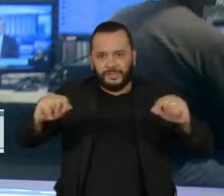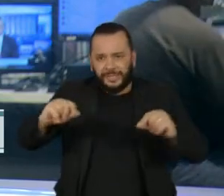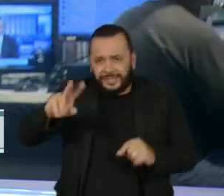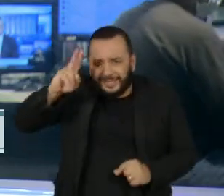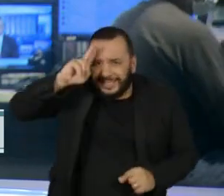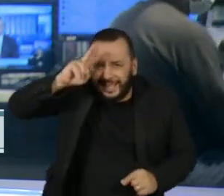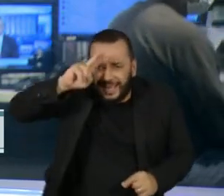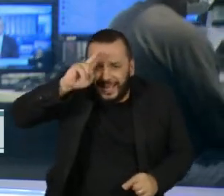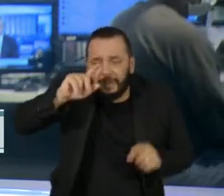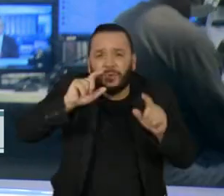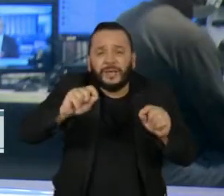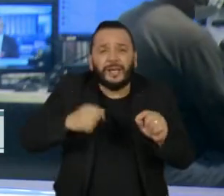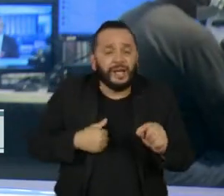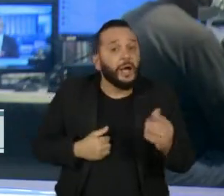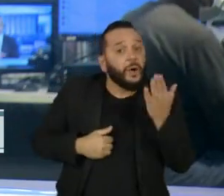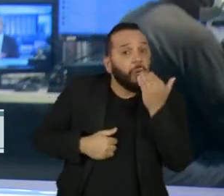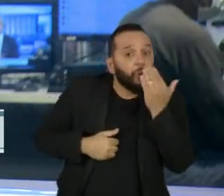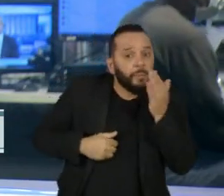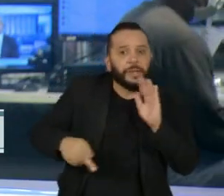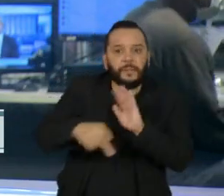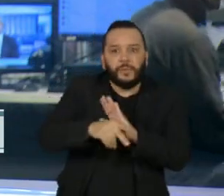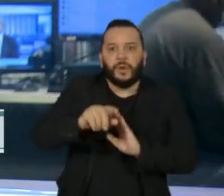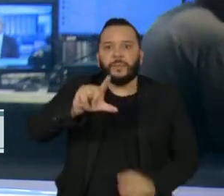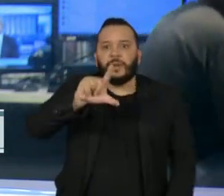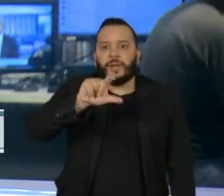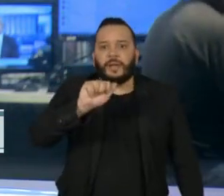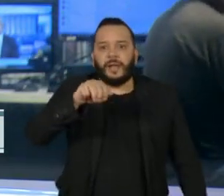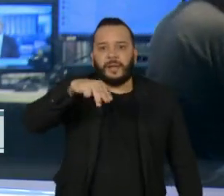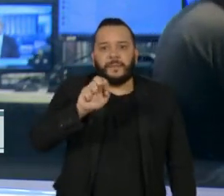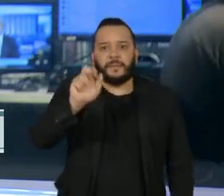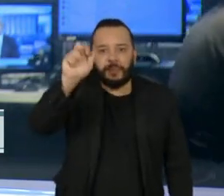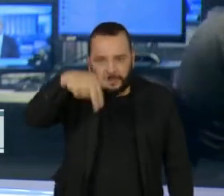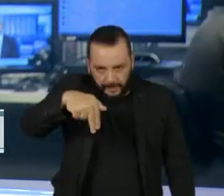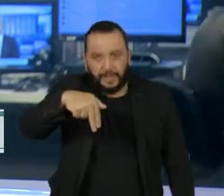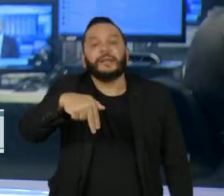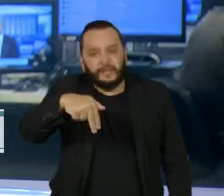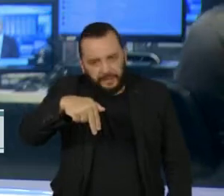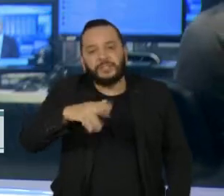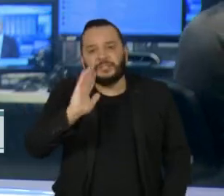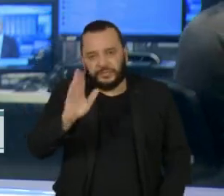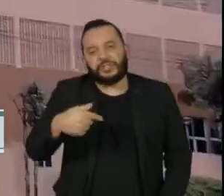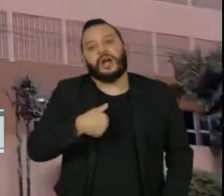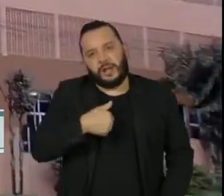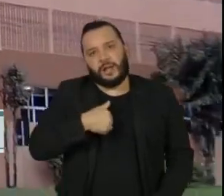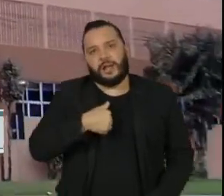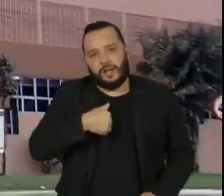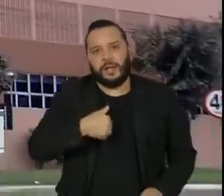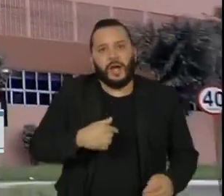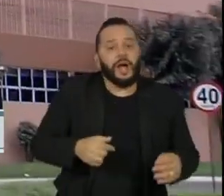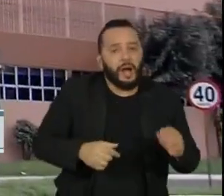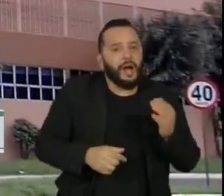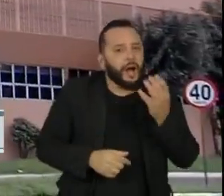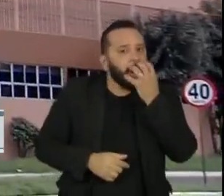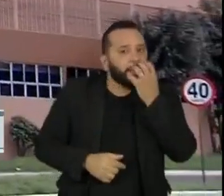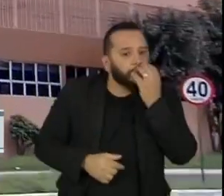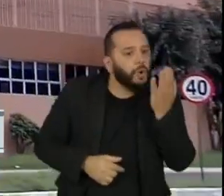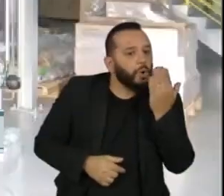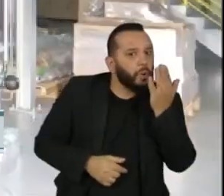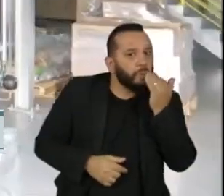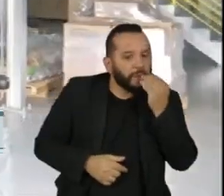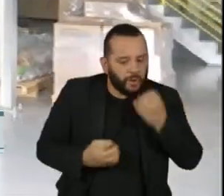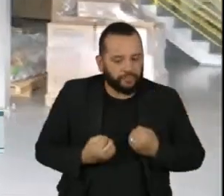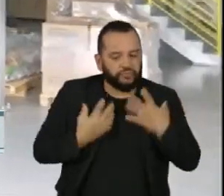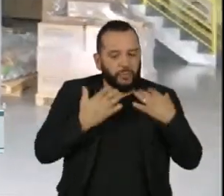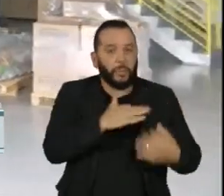dos petiscos caninos que causaram intoxicação de mais de 100 animais no país de acordo com a Anvisa